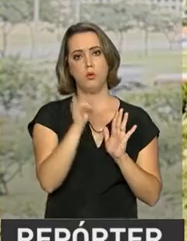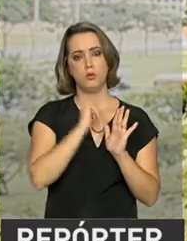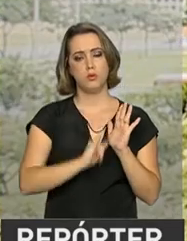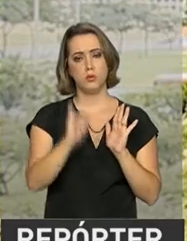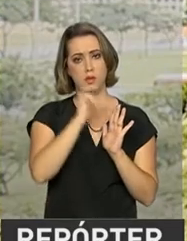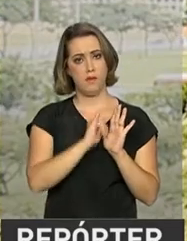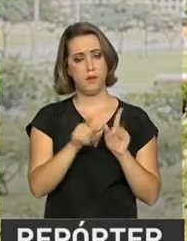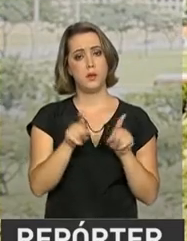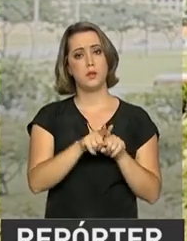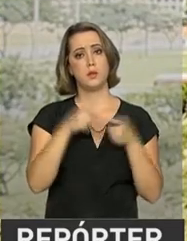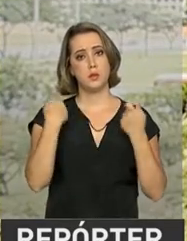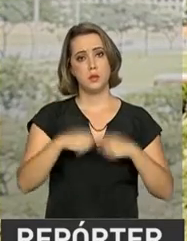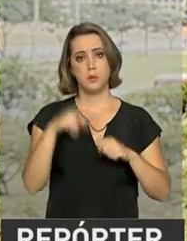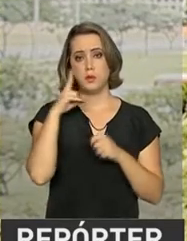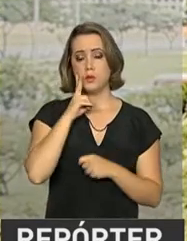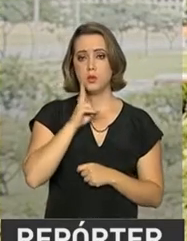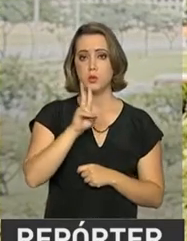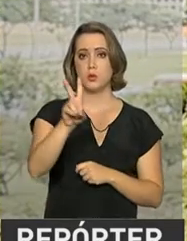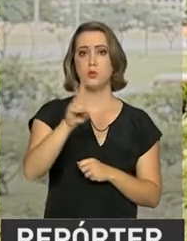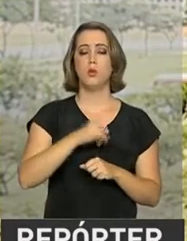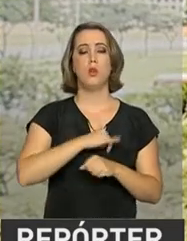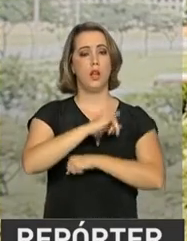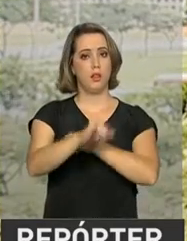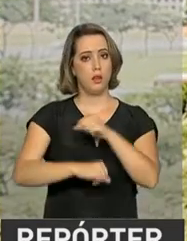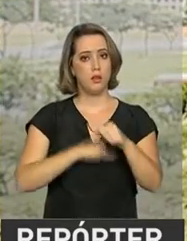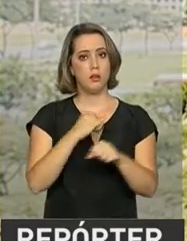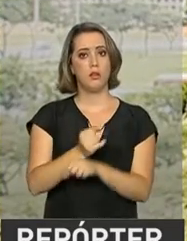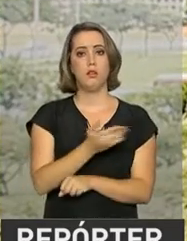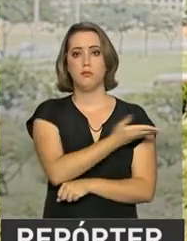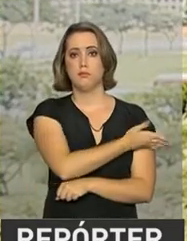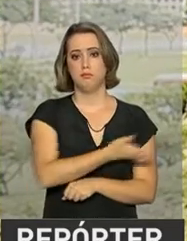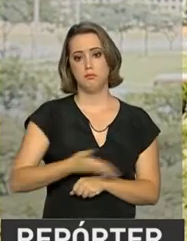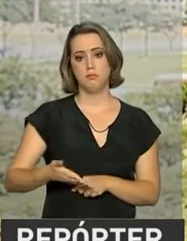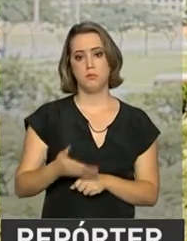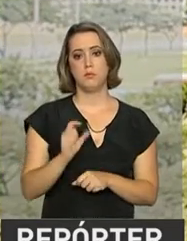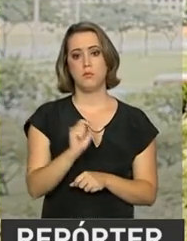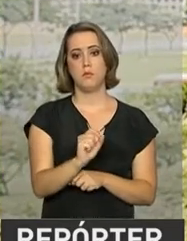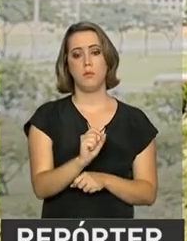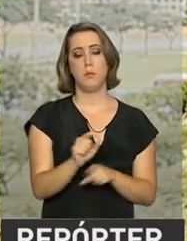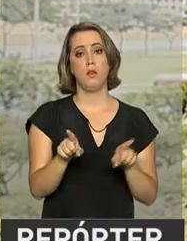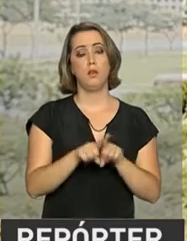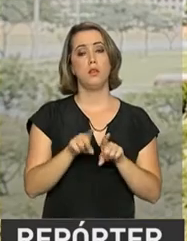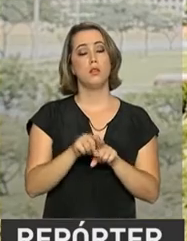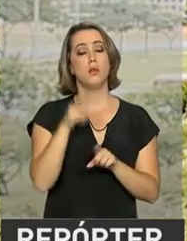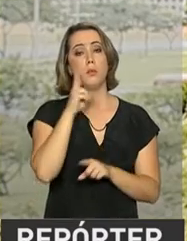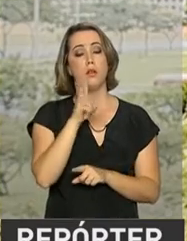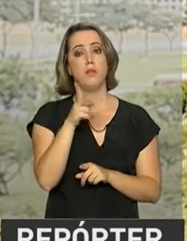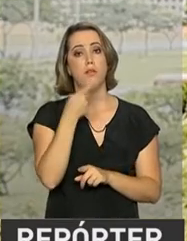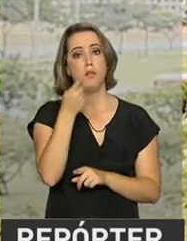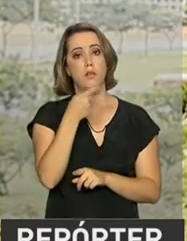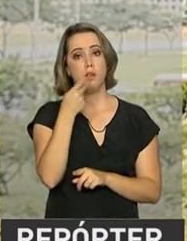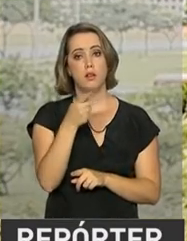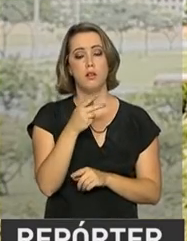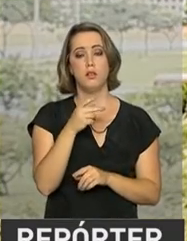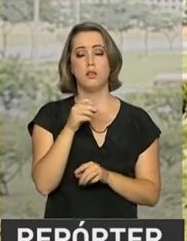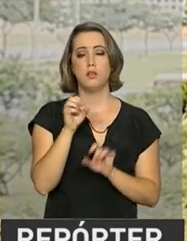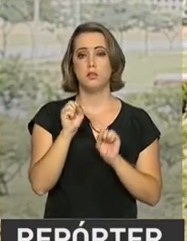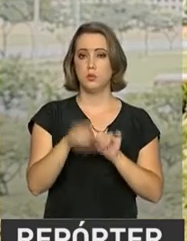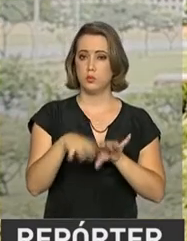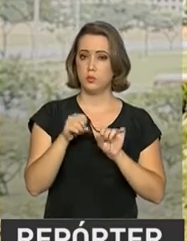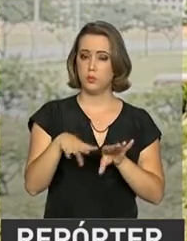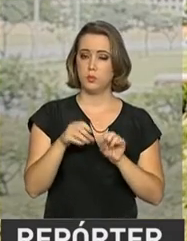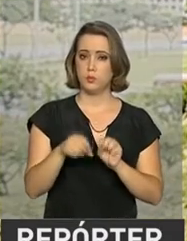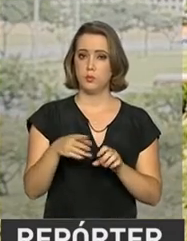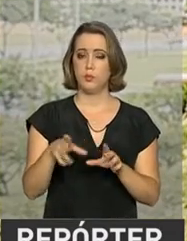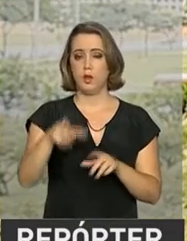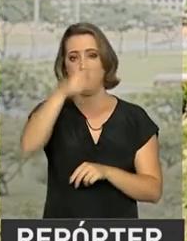estudante consultar a página do prouni na internet e ainda falando de educação o prazo para que as prefeituras